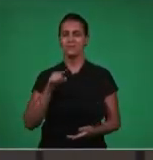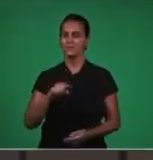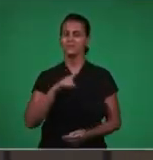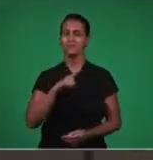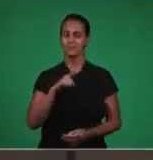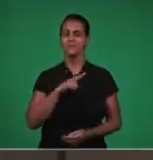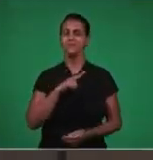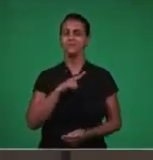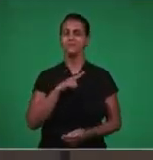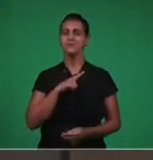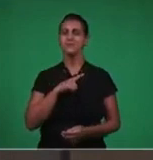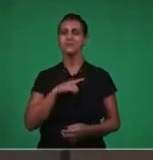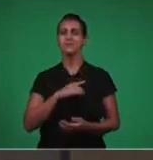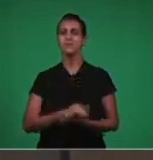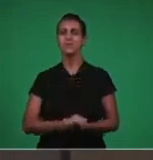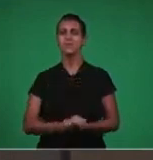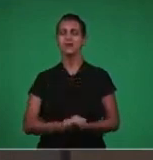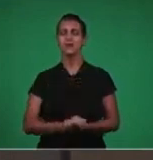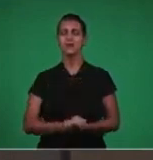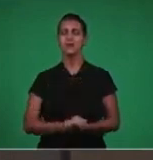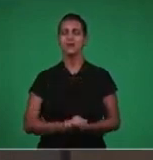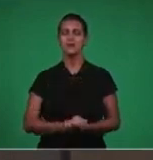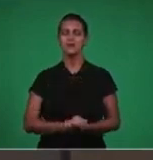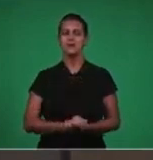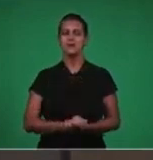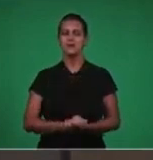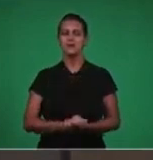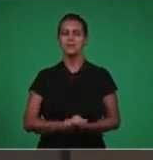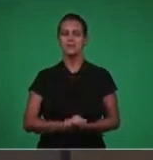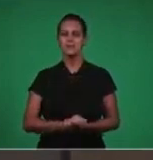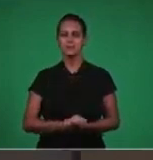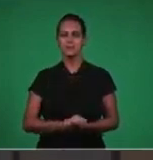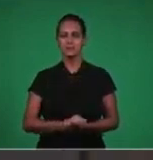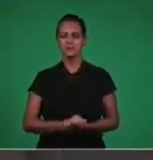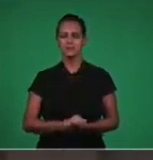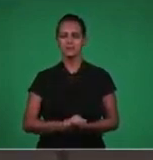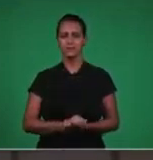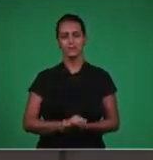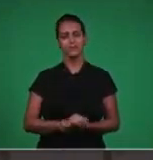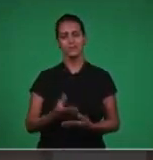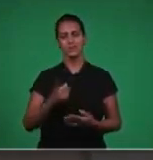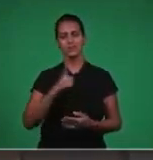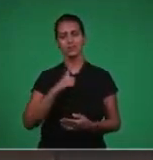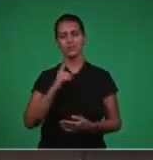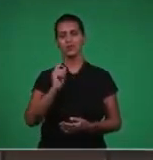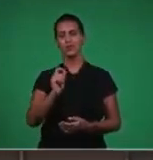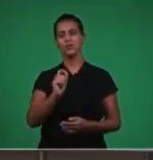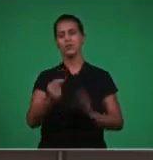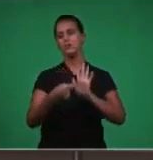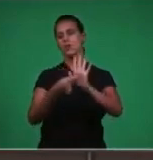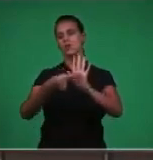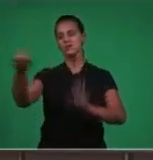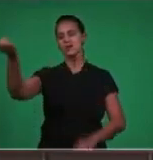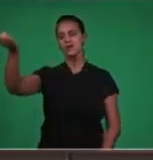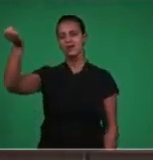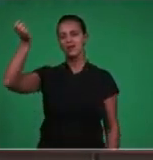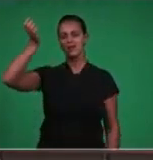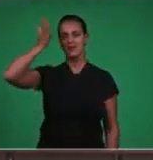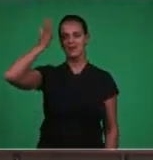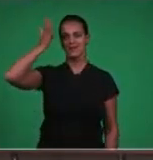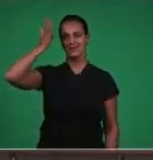Qual a diferença que você tem aqui? Aqui você tem o que se chama revelação. É da quinta